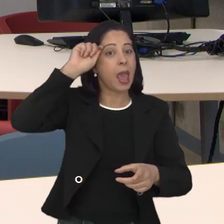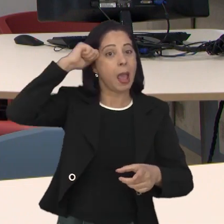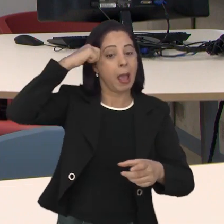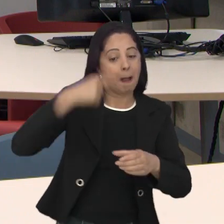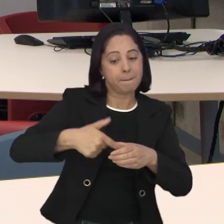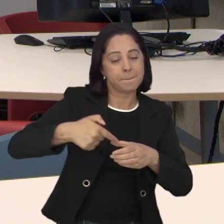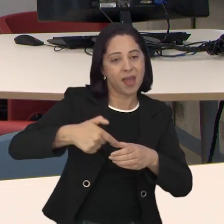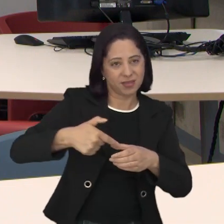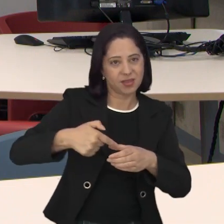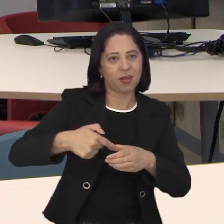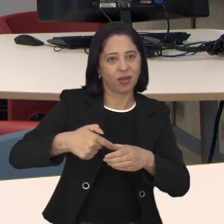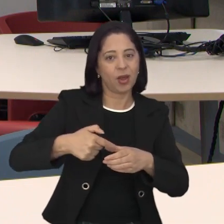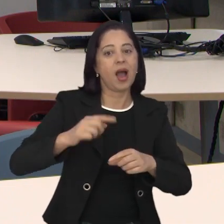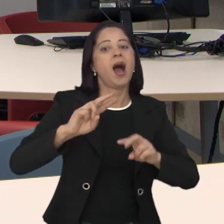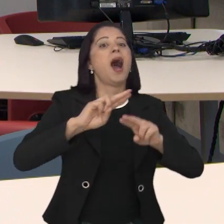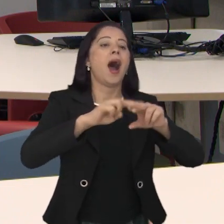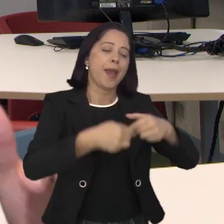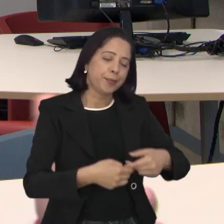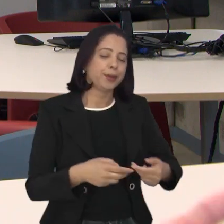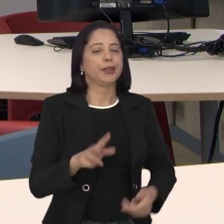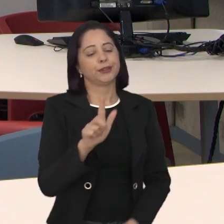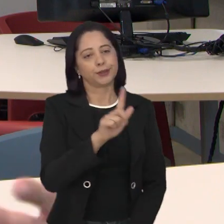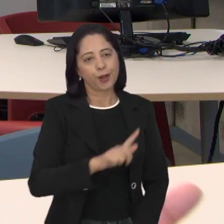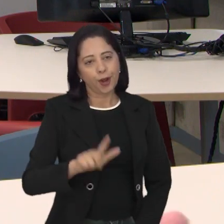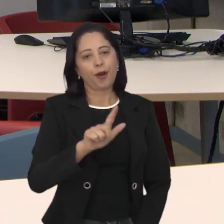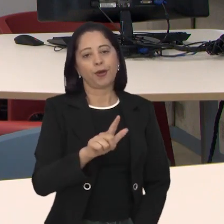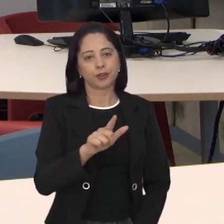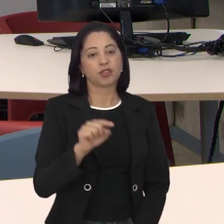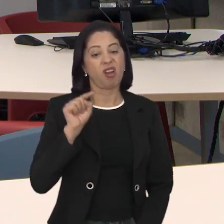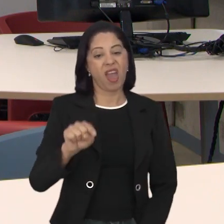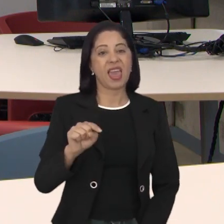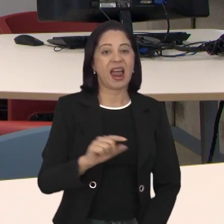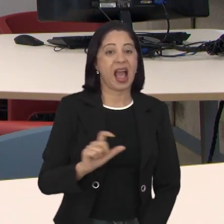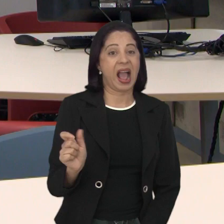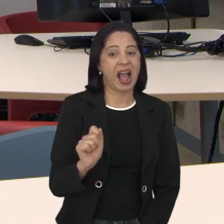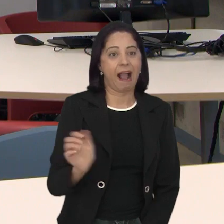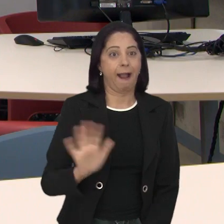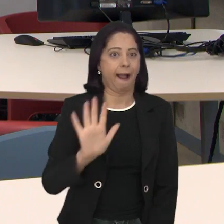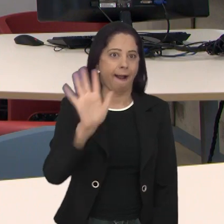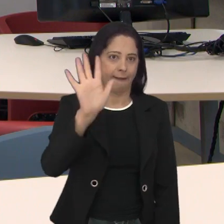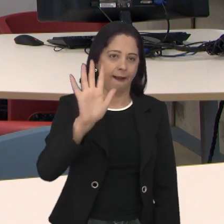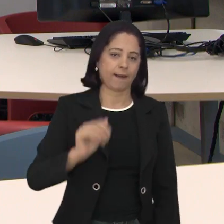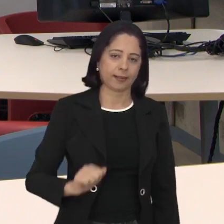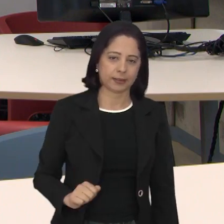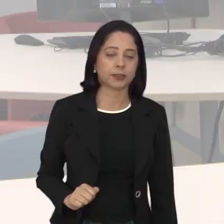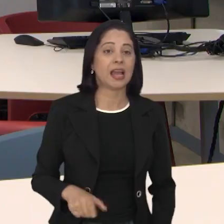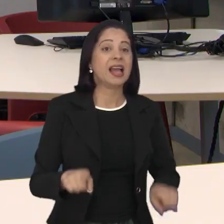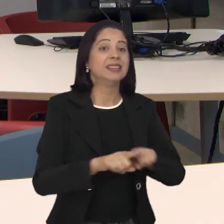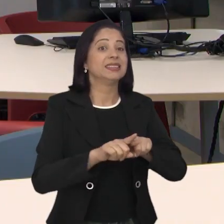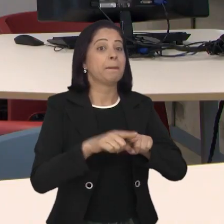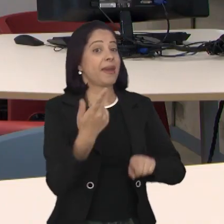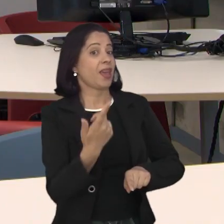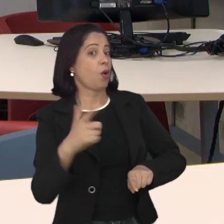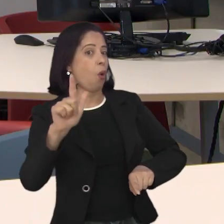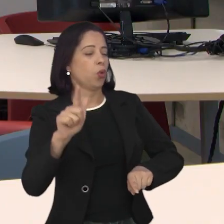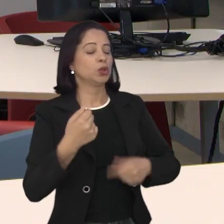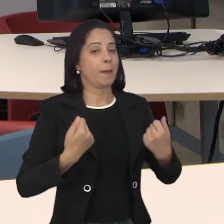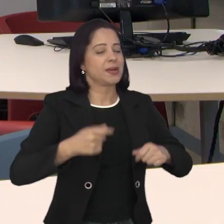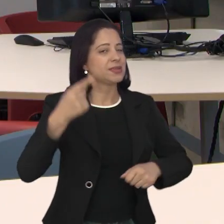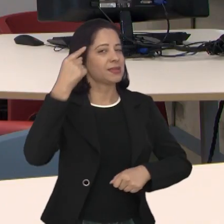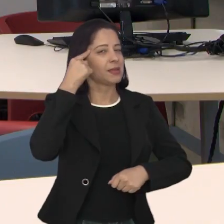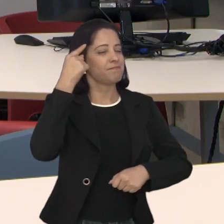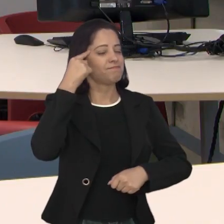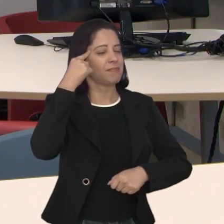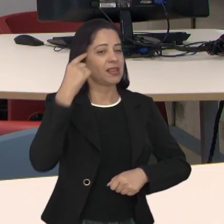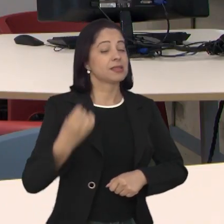a oferta de combustível e portanto na relação entre oferta e demanda isso leva a um aumento dos preços o outro ponto que a gente pode